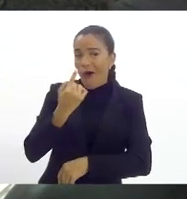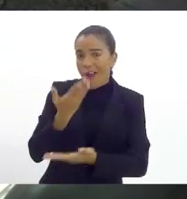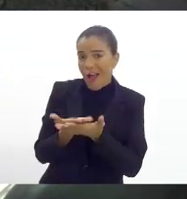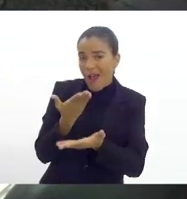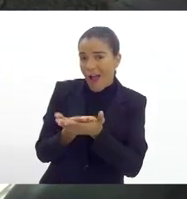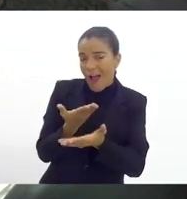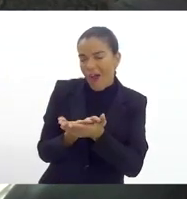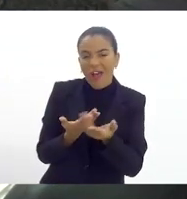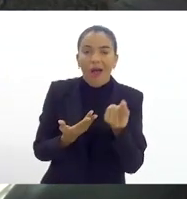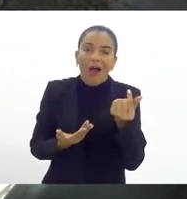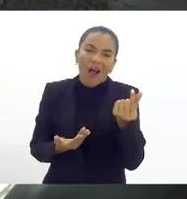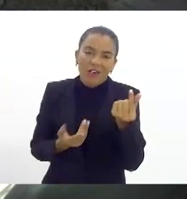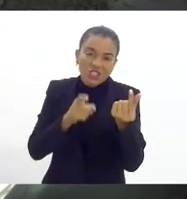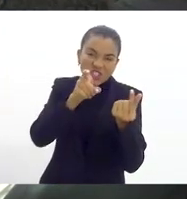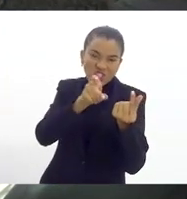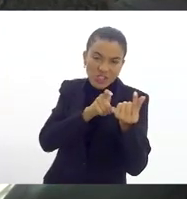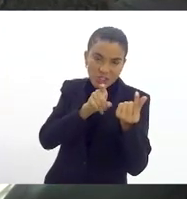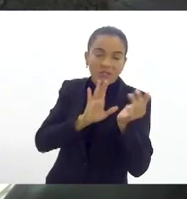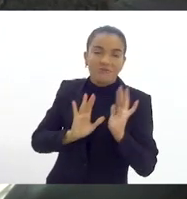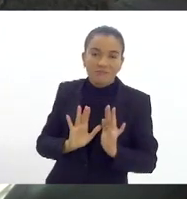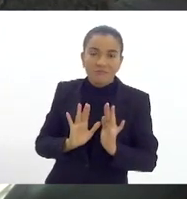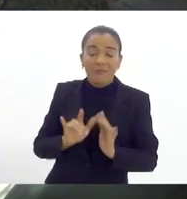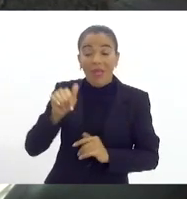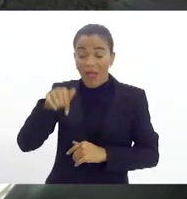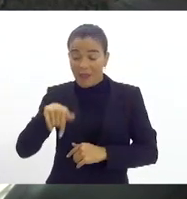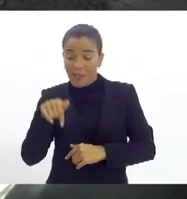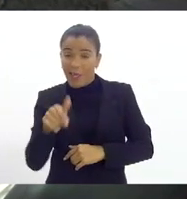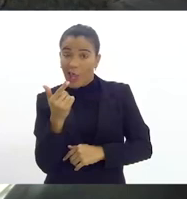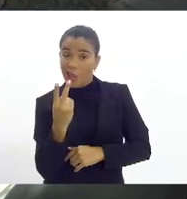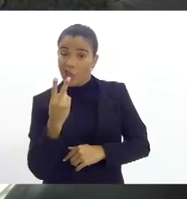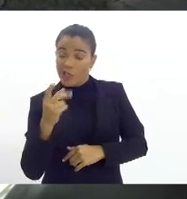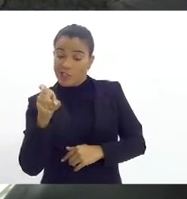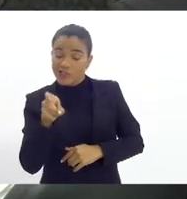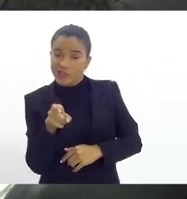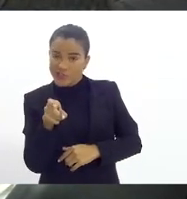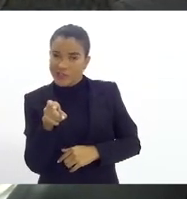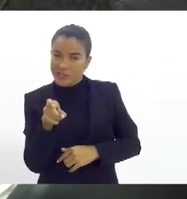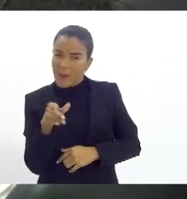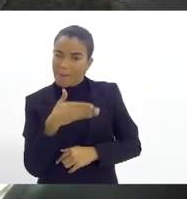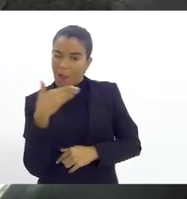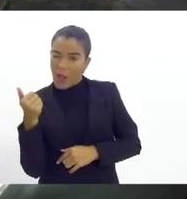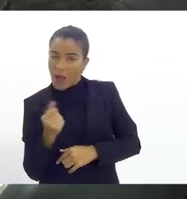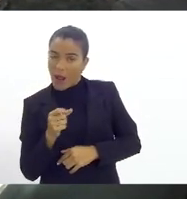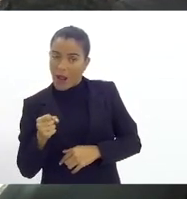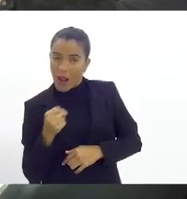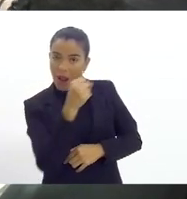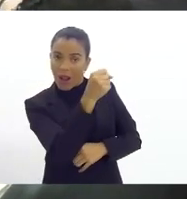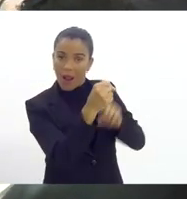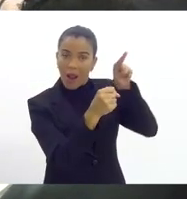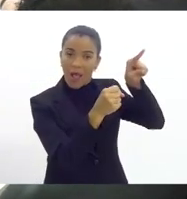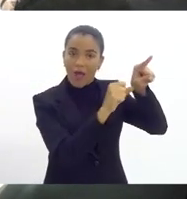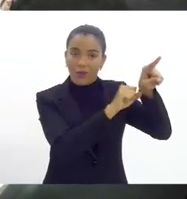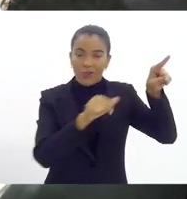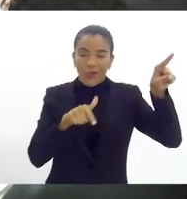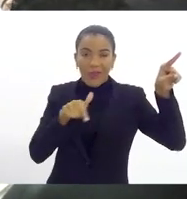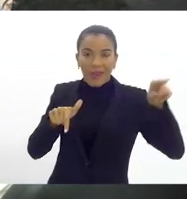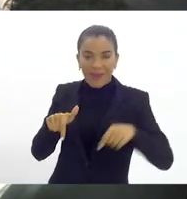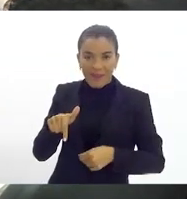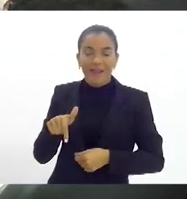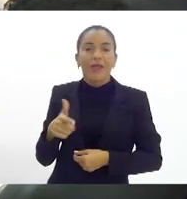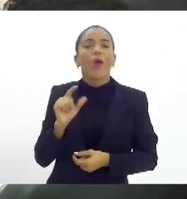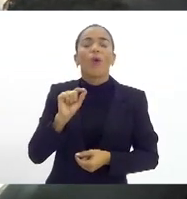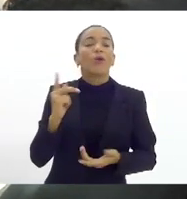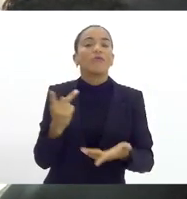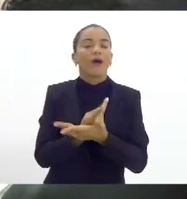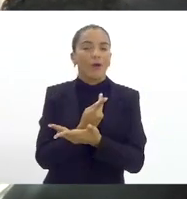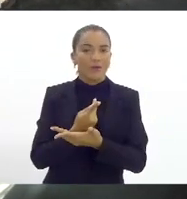é x tá entendendo é daqui a 2x então é melhor botar o camarada para dar aula lá no curso e aí o